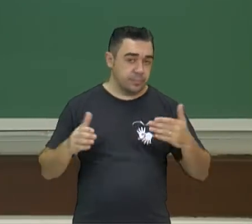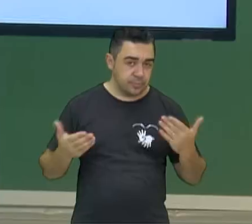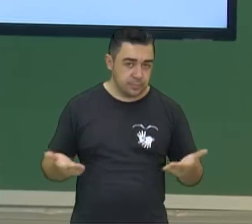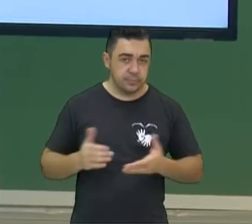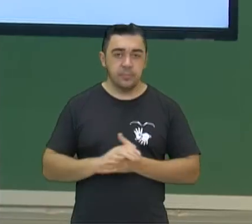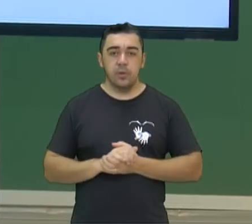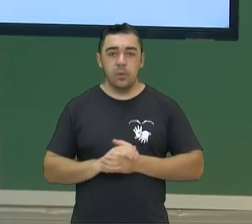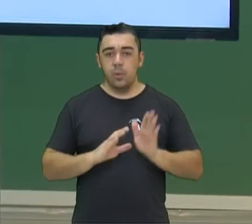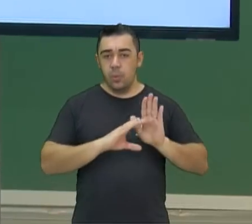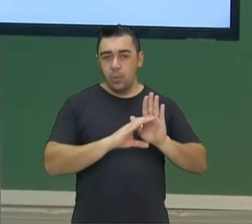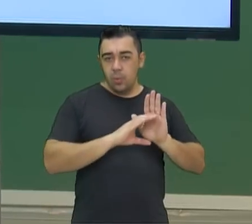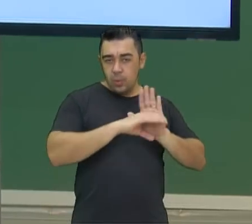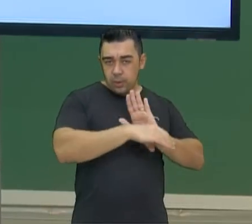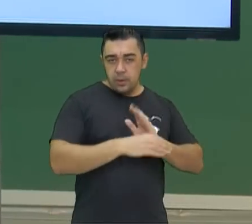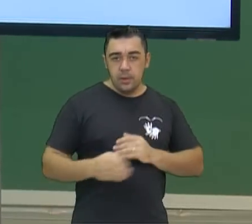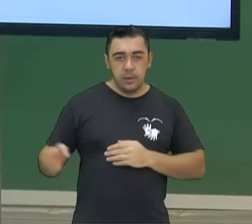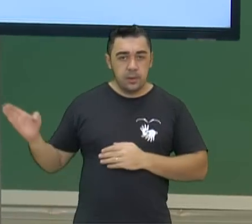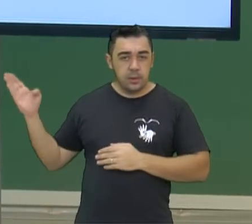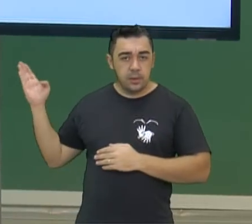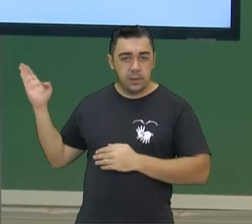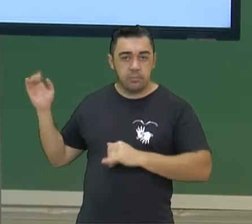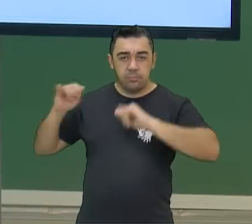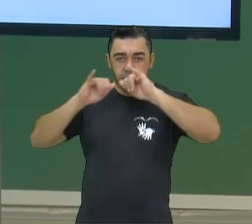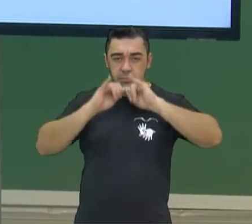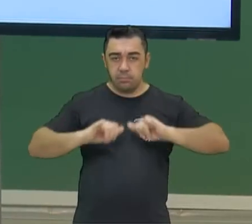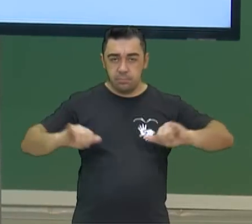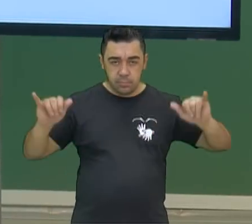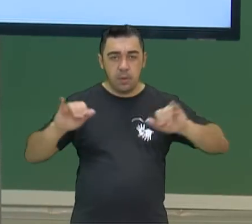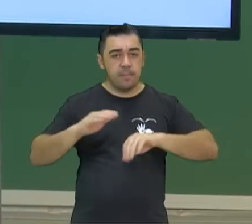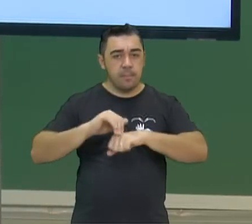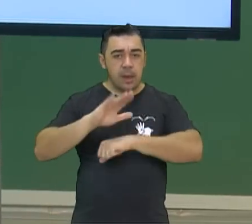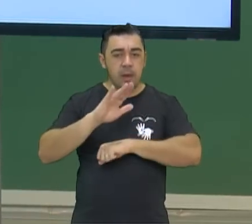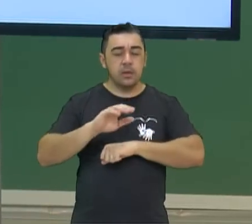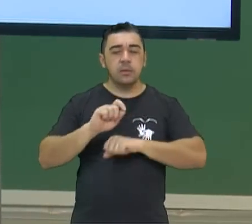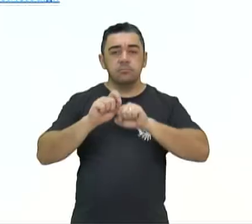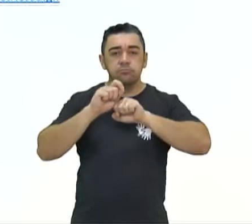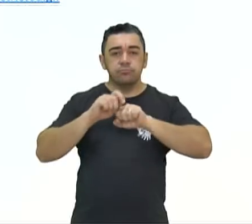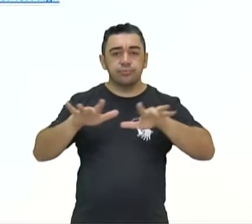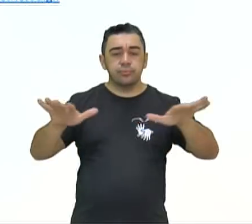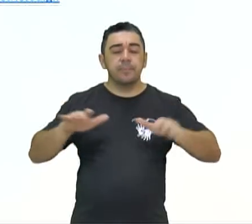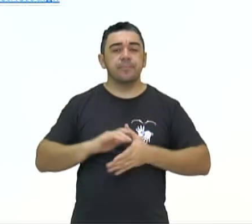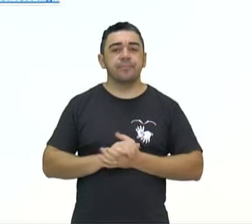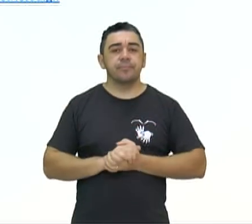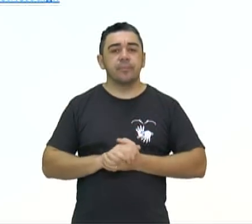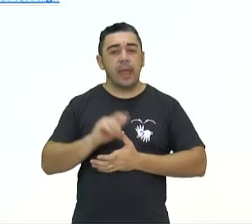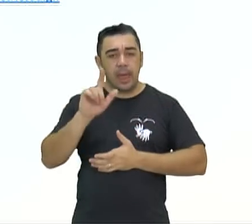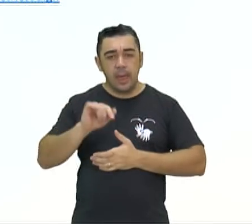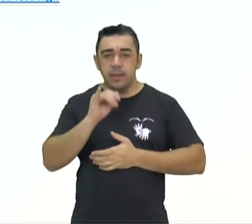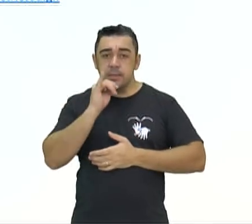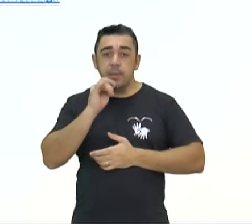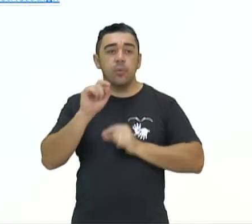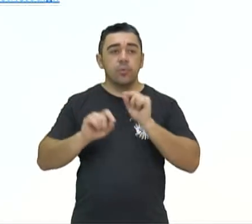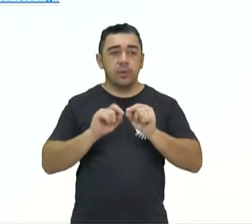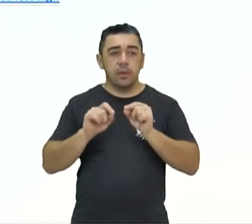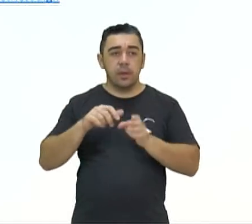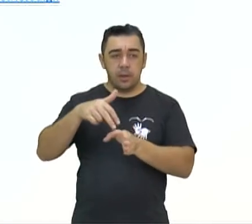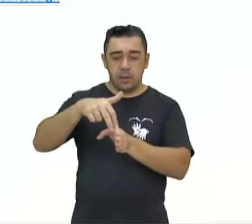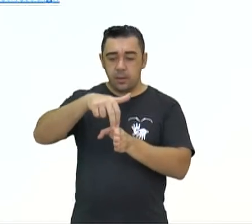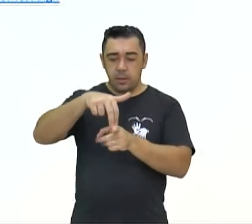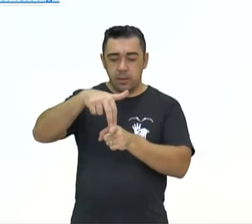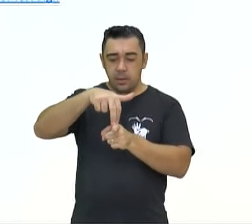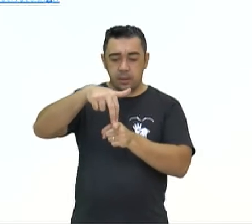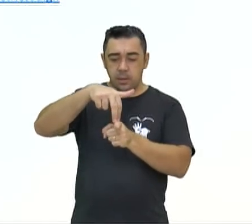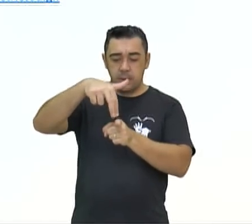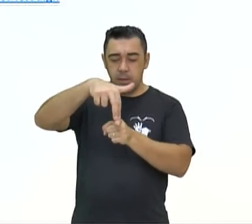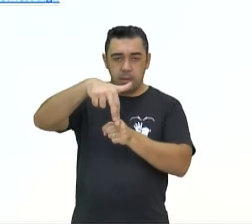Então, um conceito, que é mais difundido do slackline é que ele é um esporte que consiste em equilibrar-se sobre